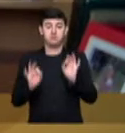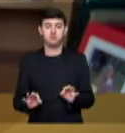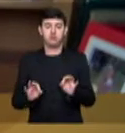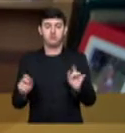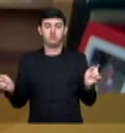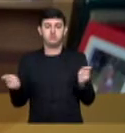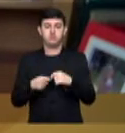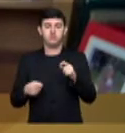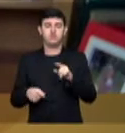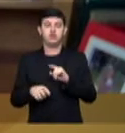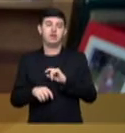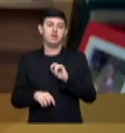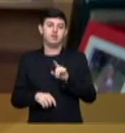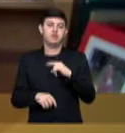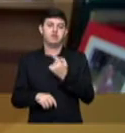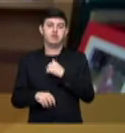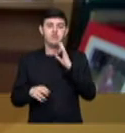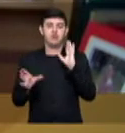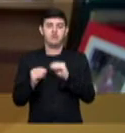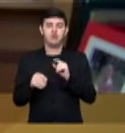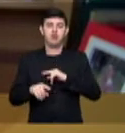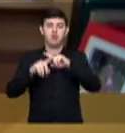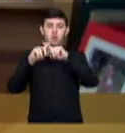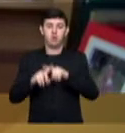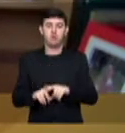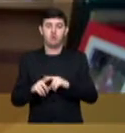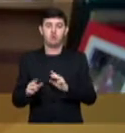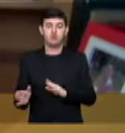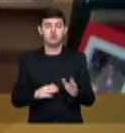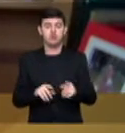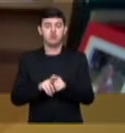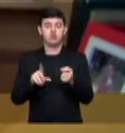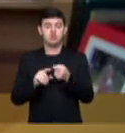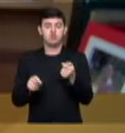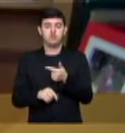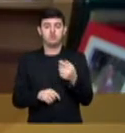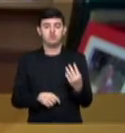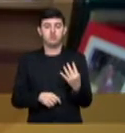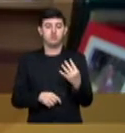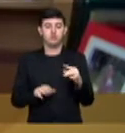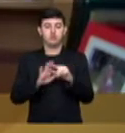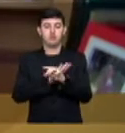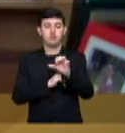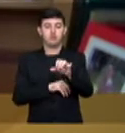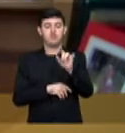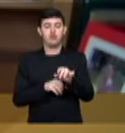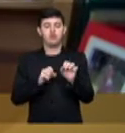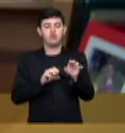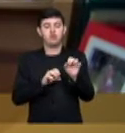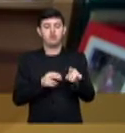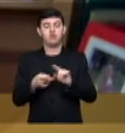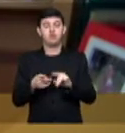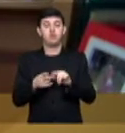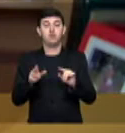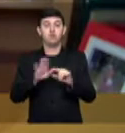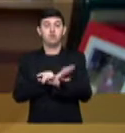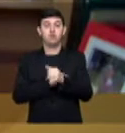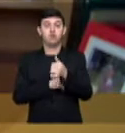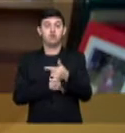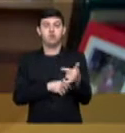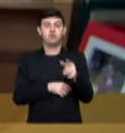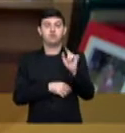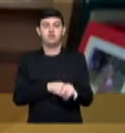competência concorrente. O artigo 24, inciso 9, educação, o 12, defesa da saúde, o